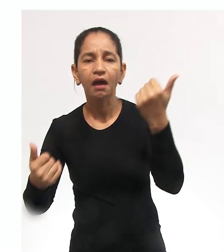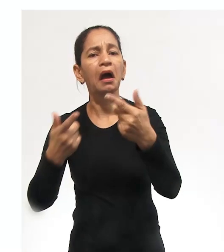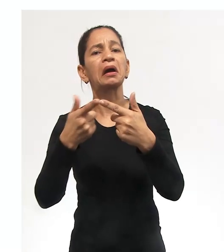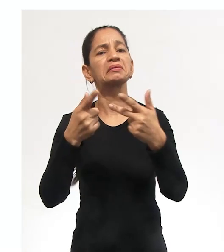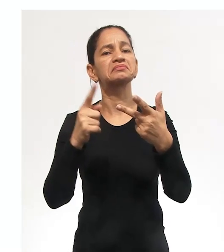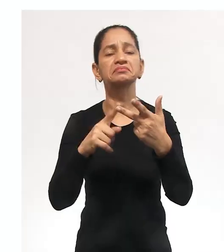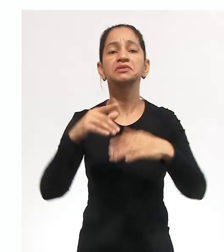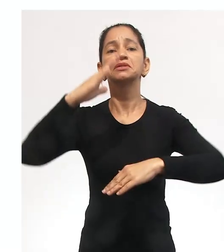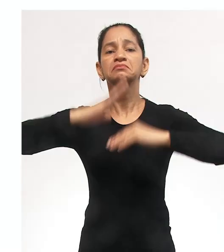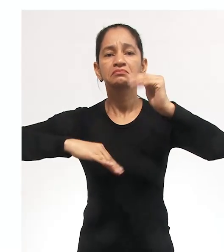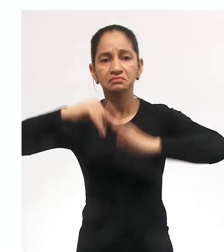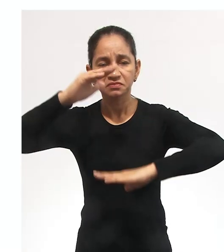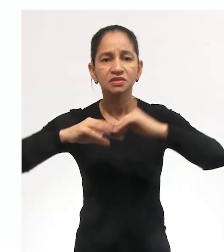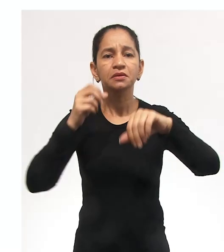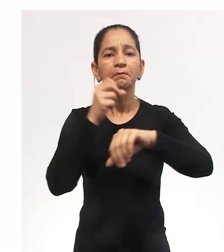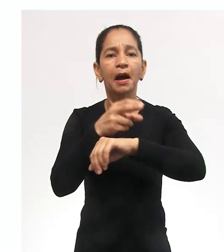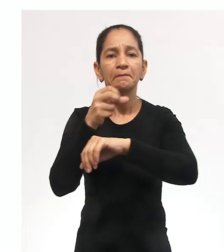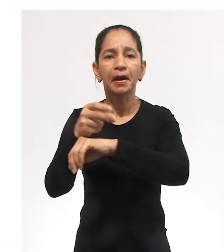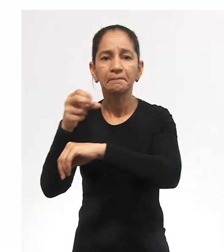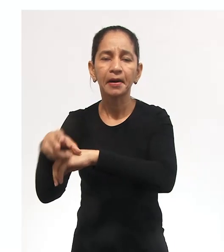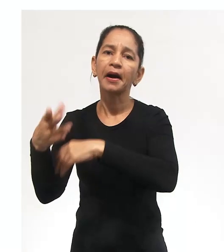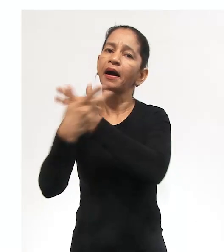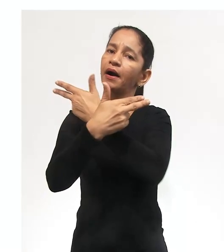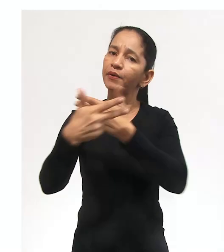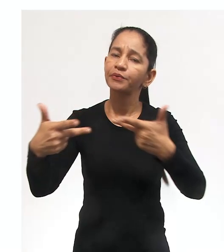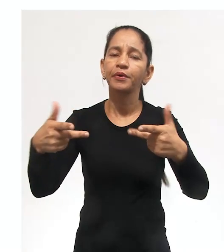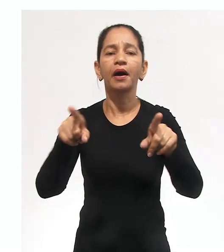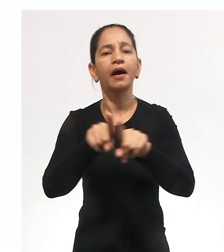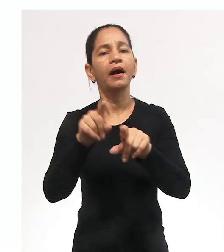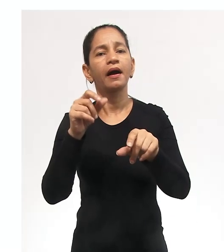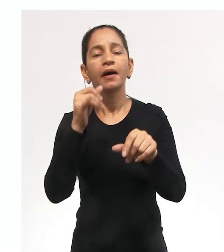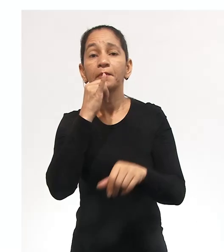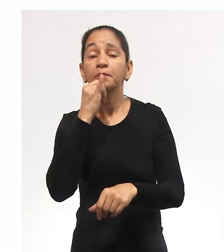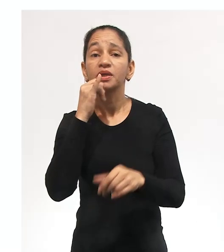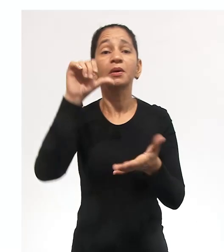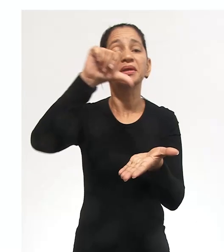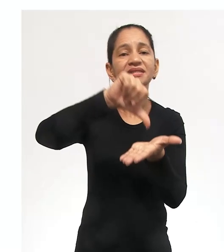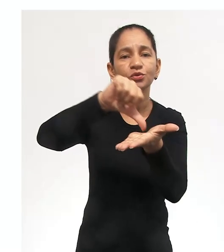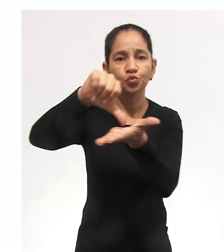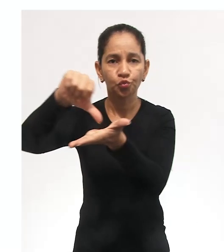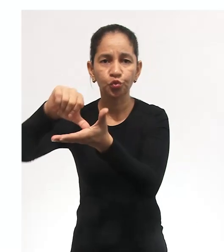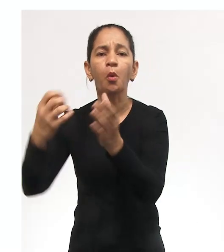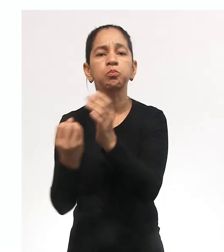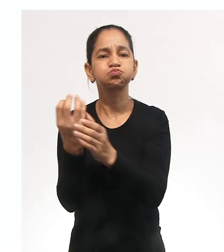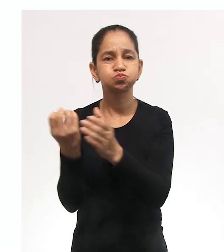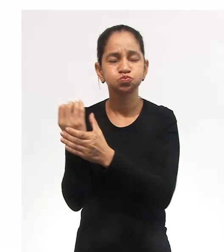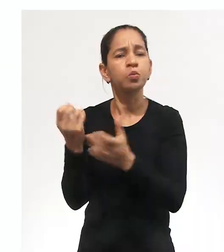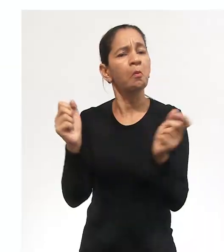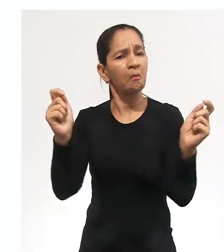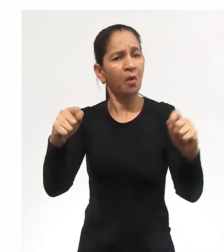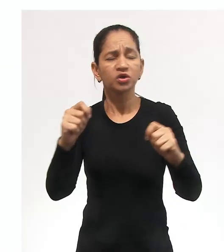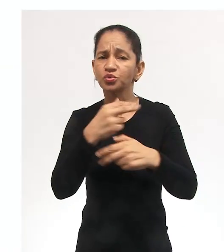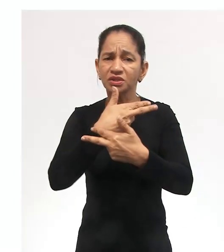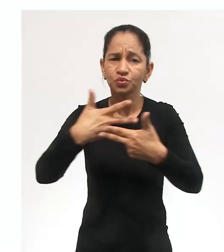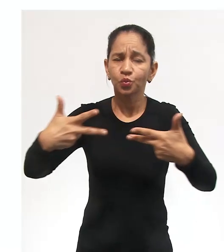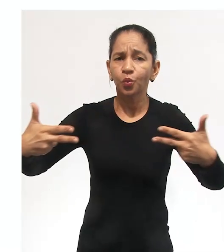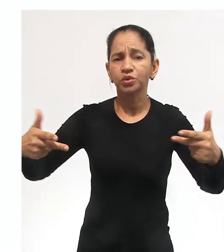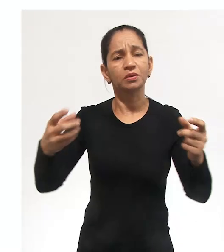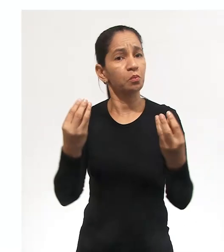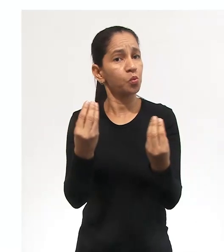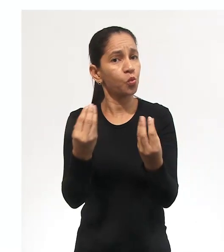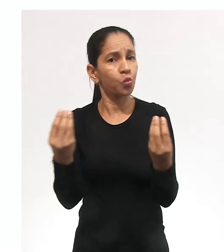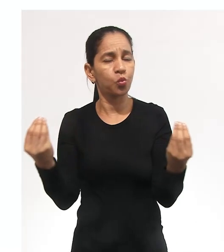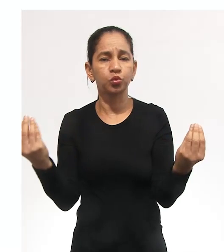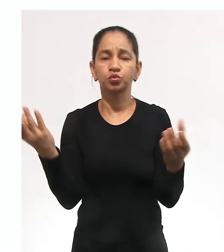aos cargos, por exemplo, ocupados, cargos, funções, né, setoriais, ele pode criar setoriais e muitos outros. Né? Então você vê que